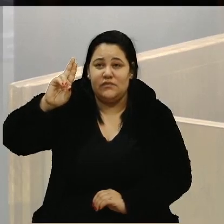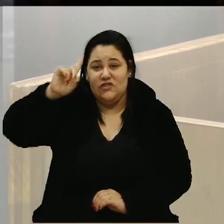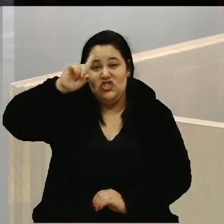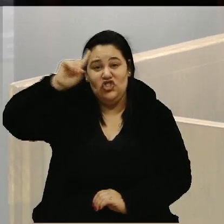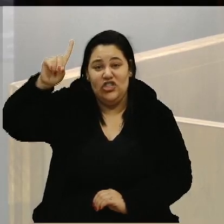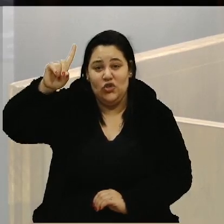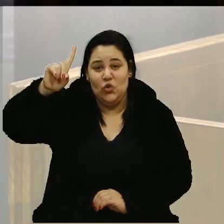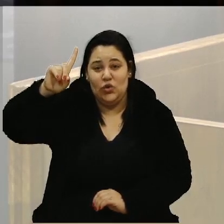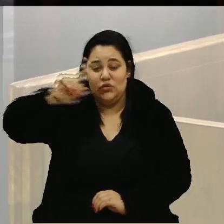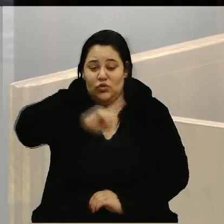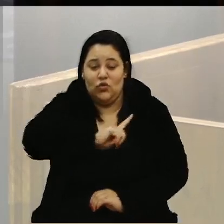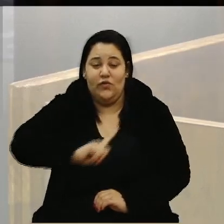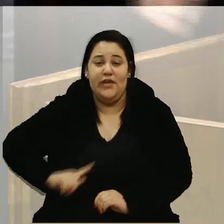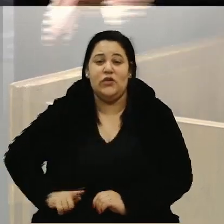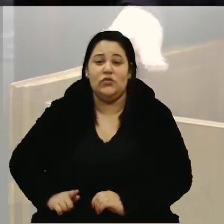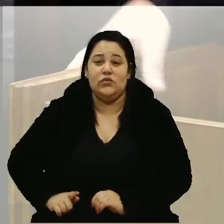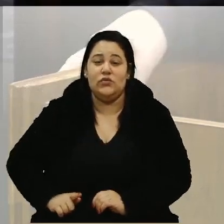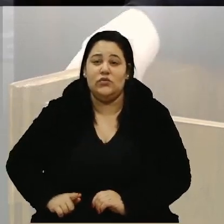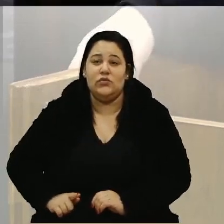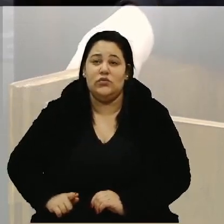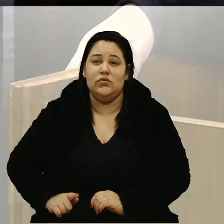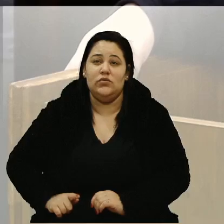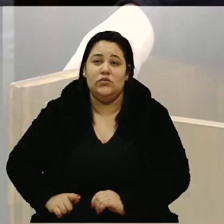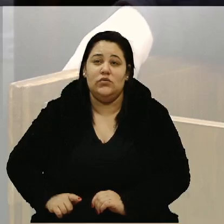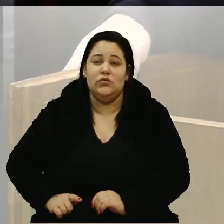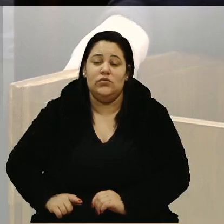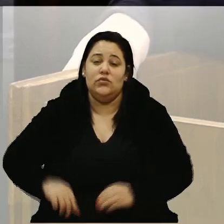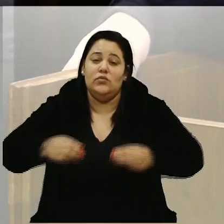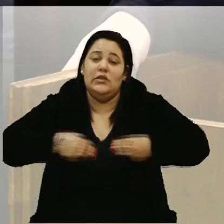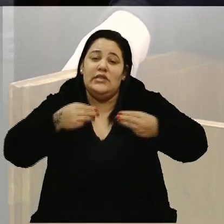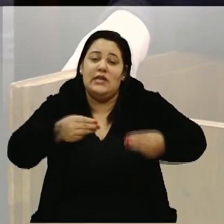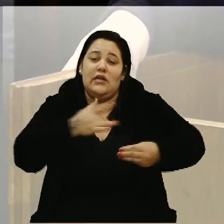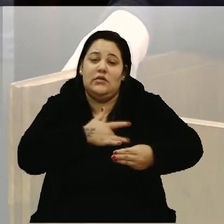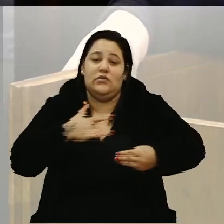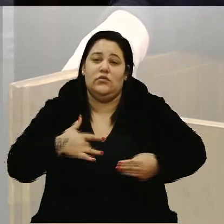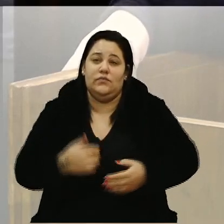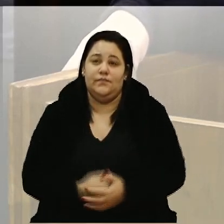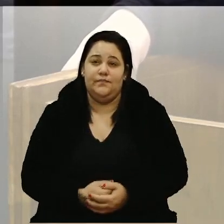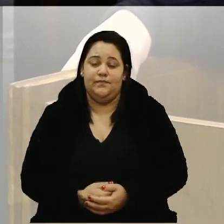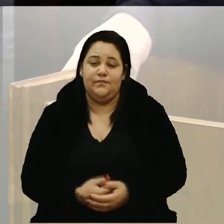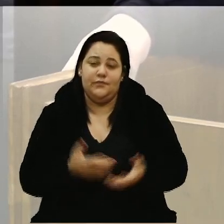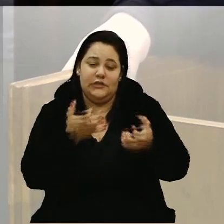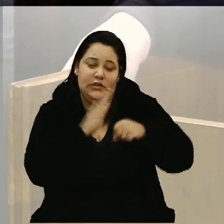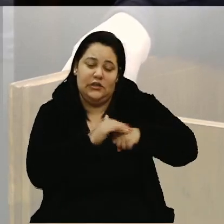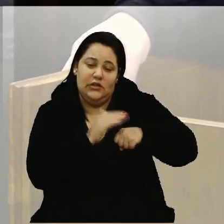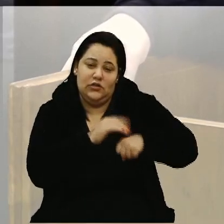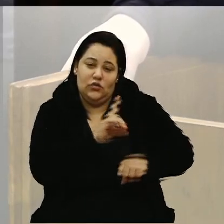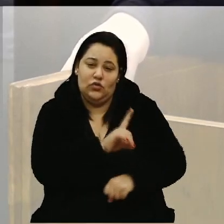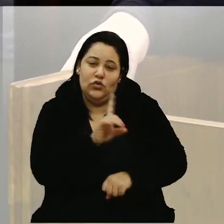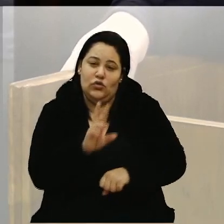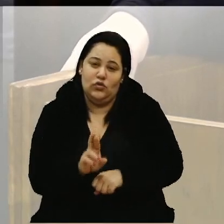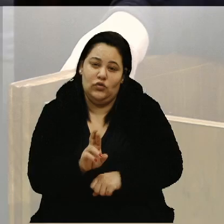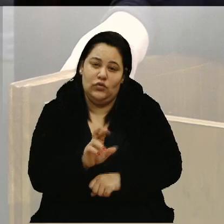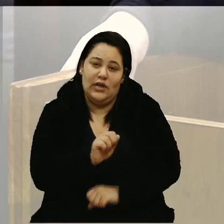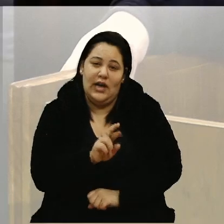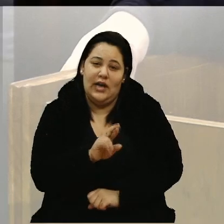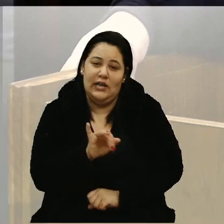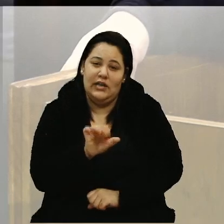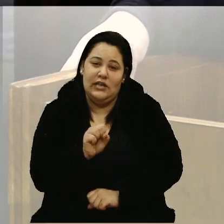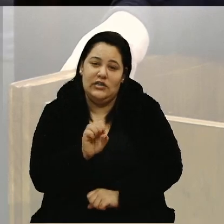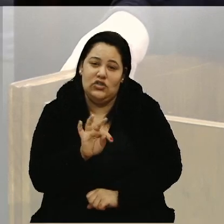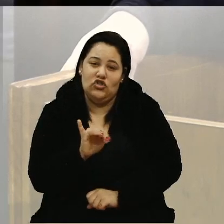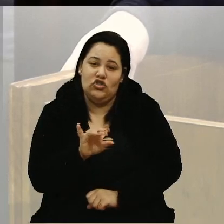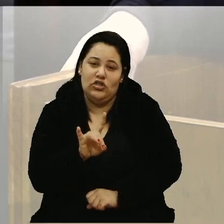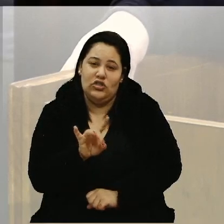do governo do Ministério da Saúde. Prezado doutor Aristides Oliveira, espero que esta mensagem